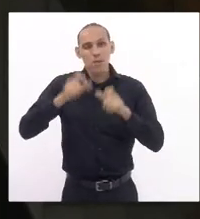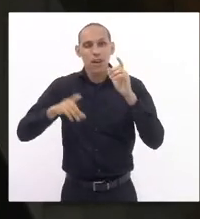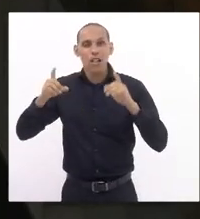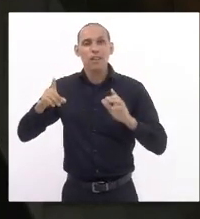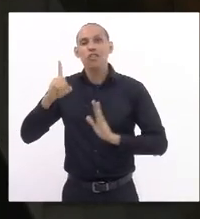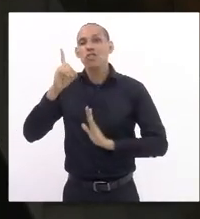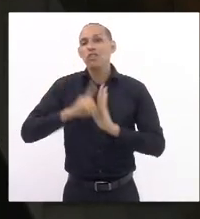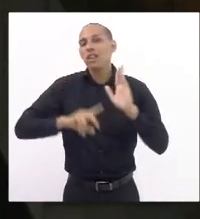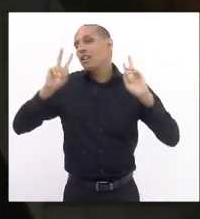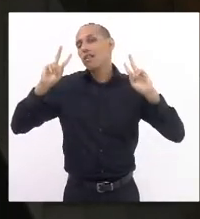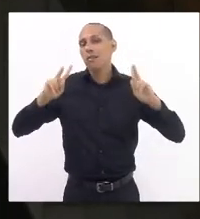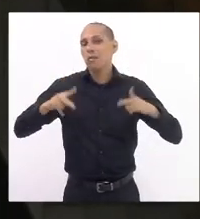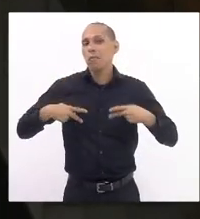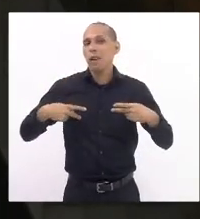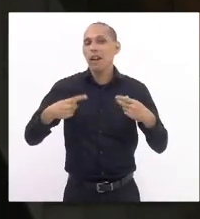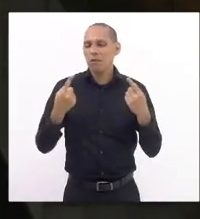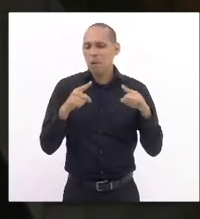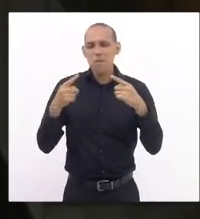direitos, né?